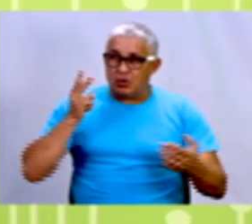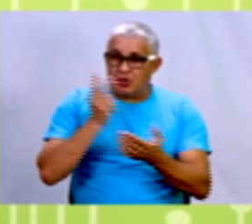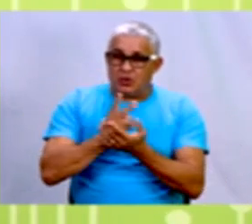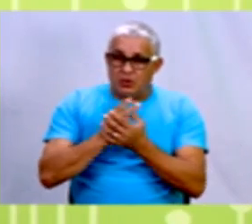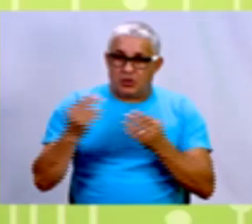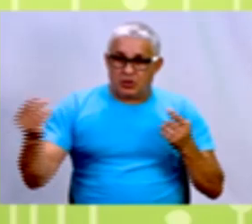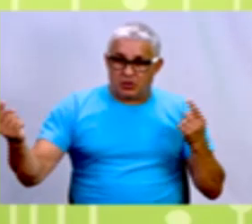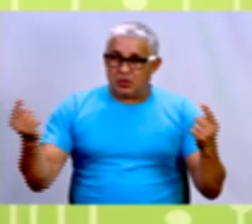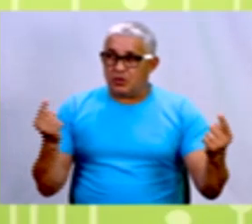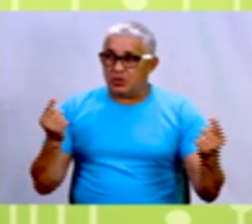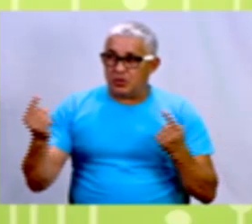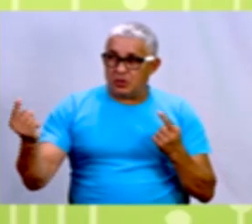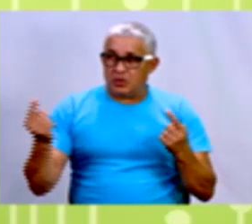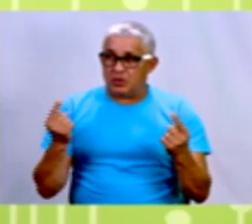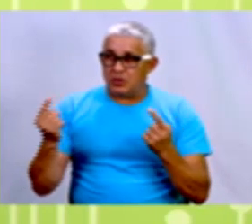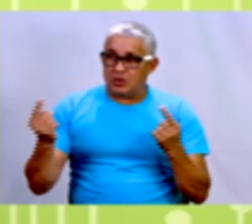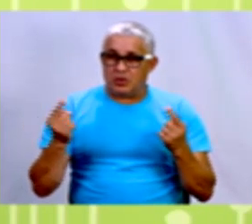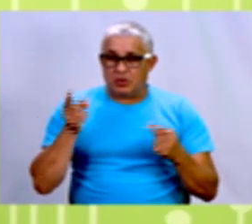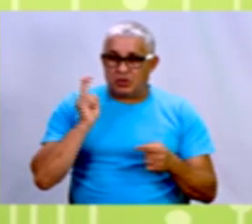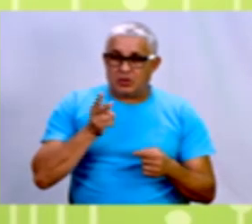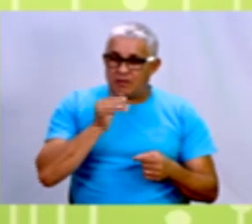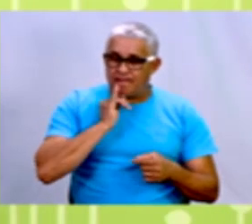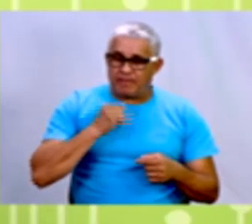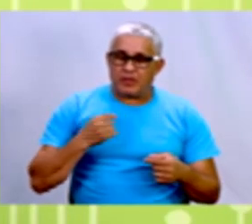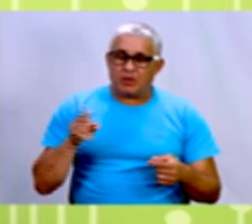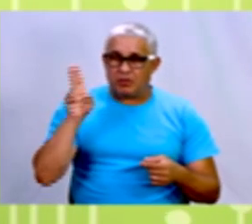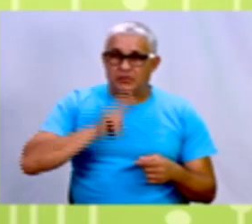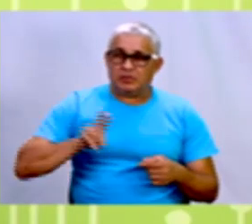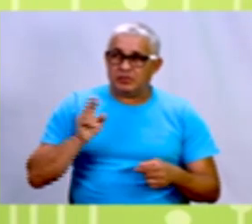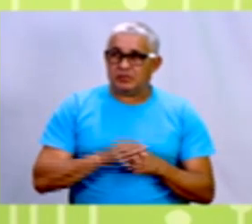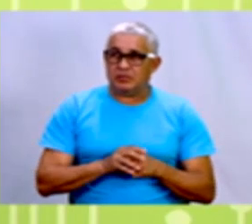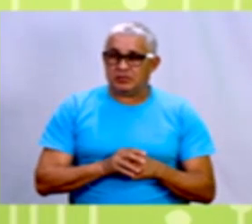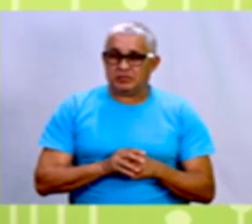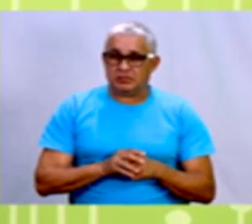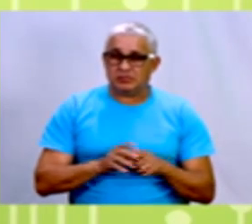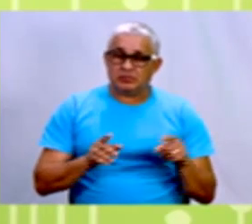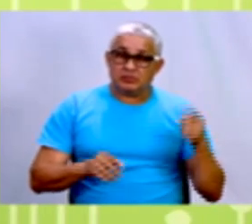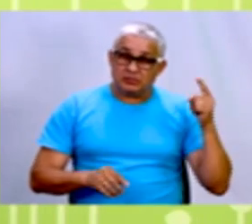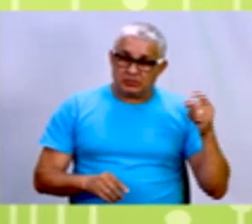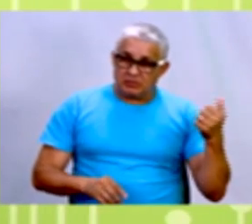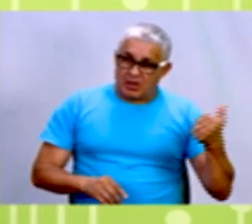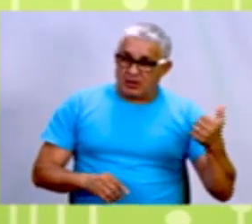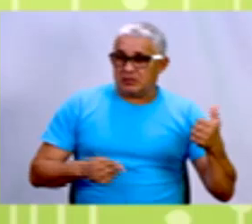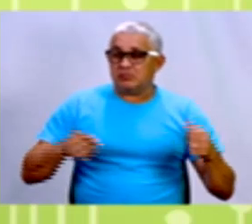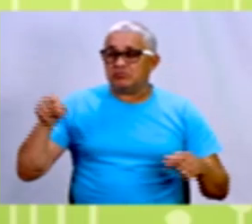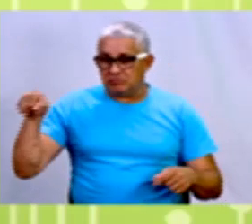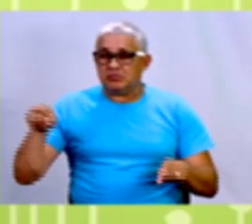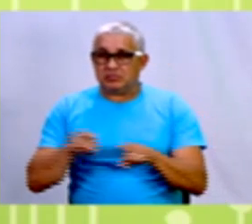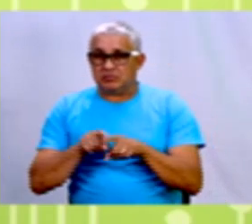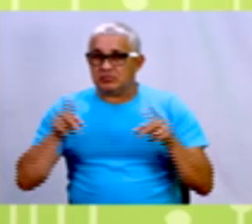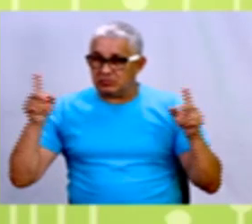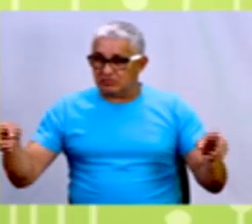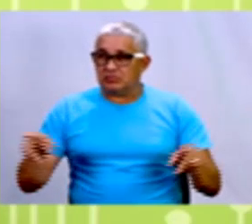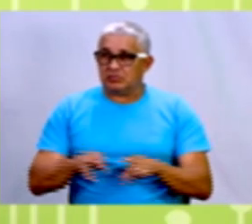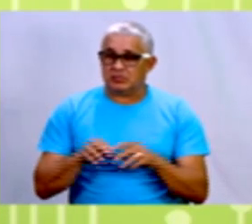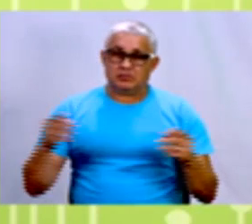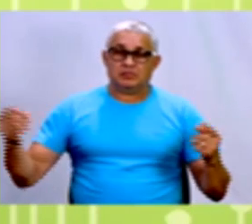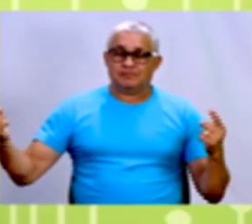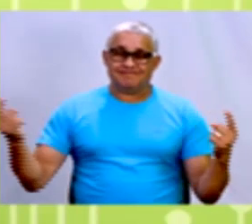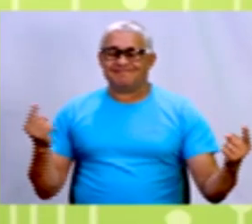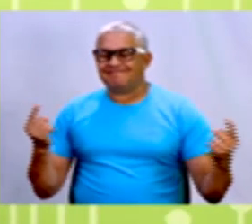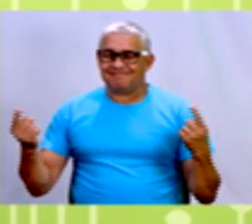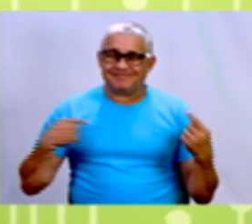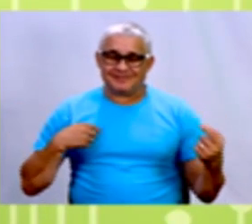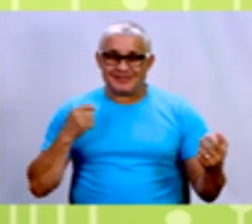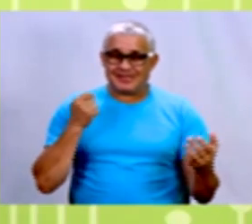o mesmo exemplo que a gente usou agora para o sistema SAC, a gente vai usar para o sistema Price. Para quê? Para a gente depois comparar quanto que